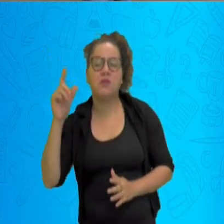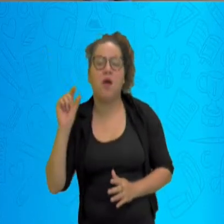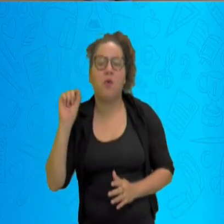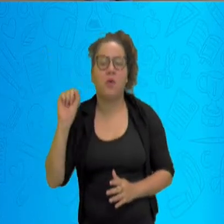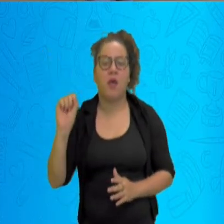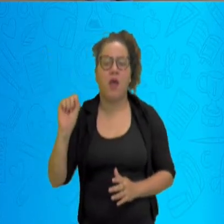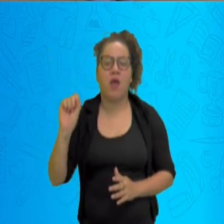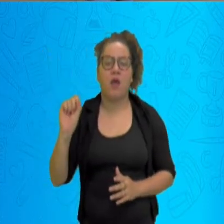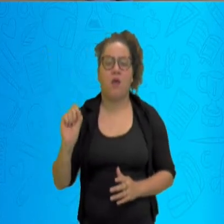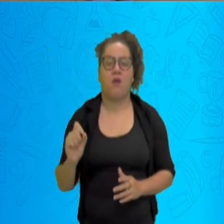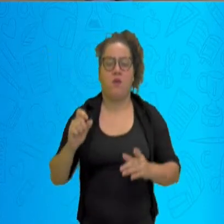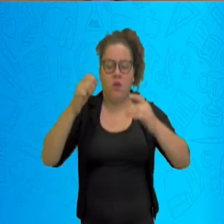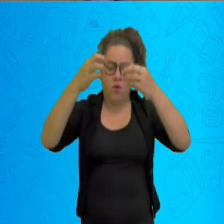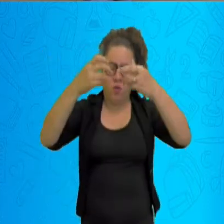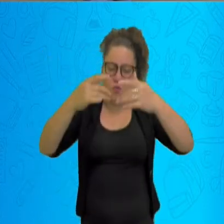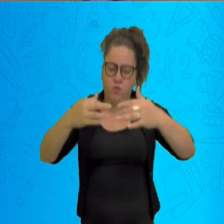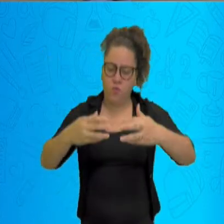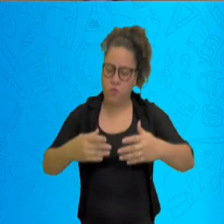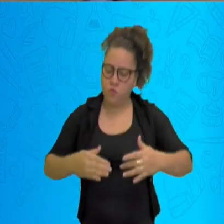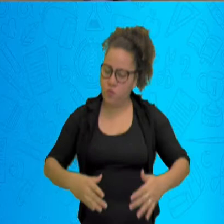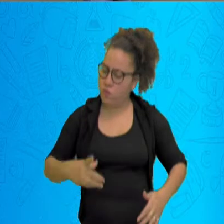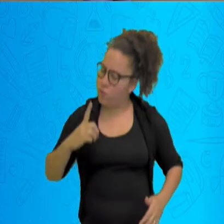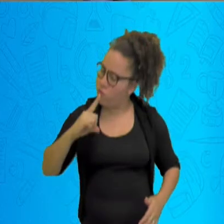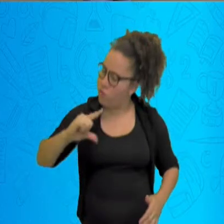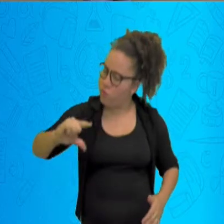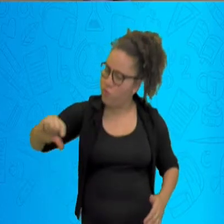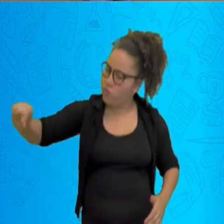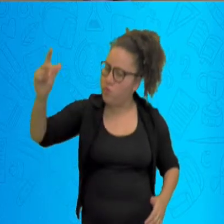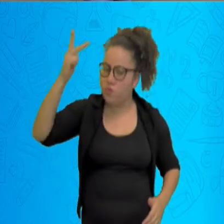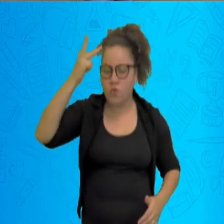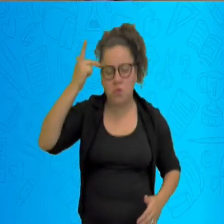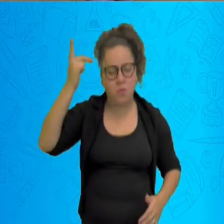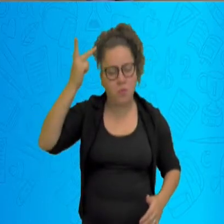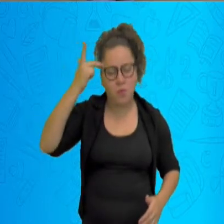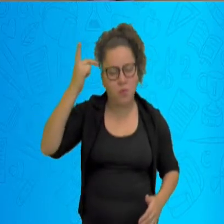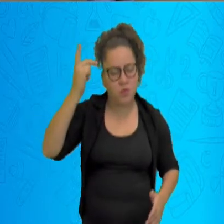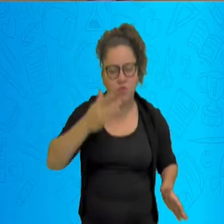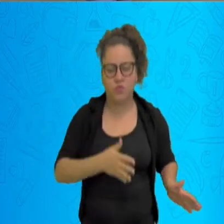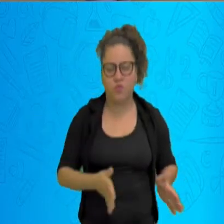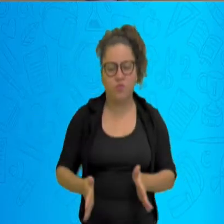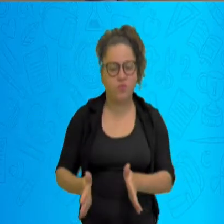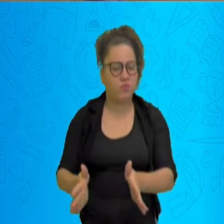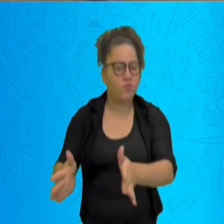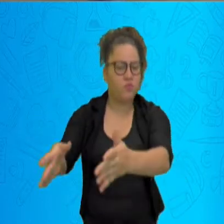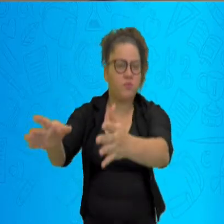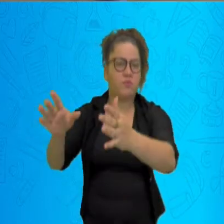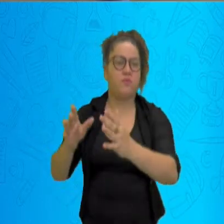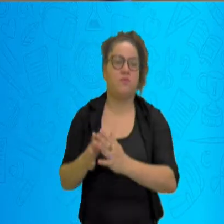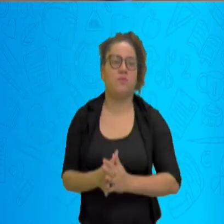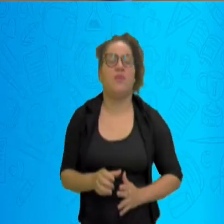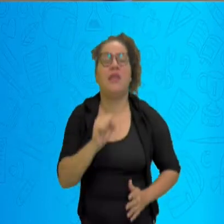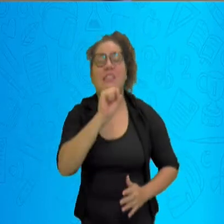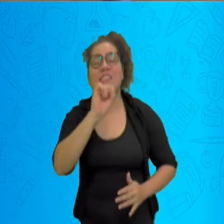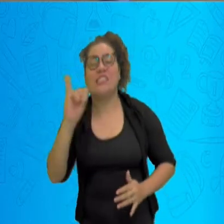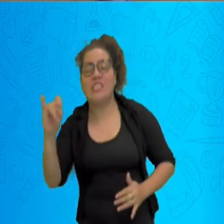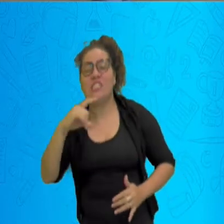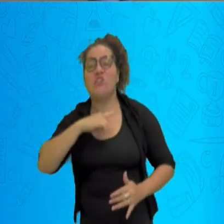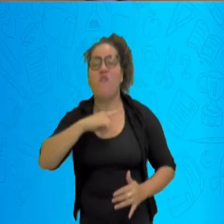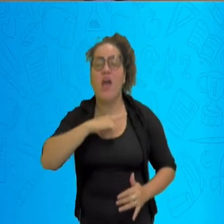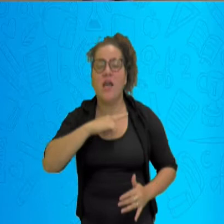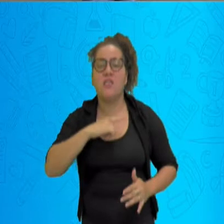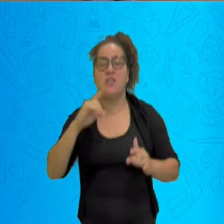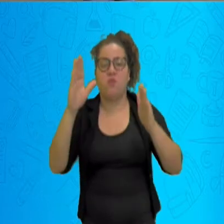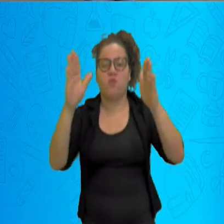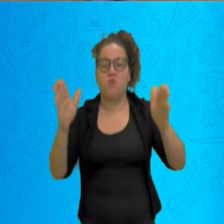água foi escorrendo e desceu naturalmente. Se eu tivesse colocado uma vasilha aqui